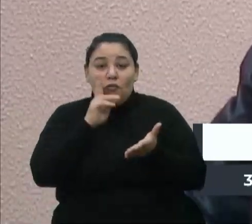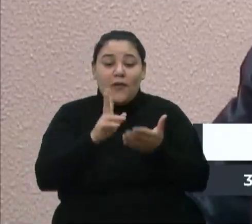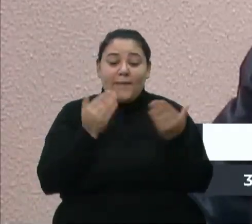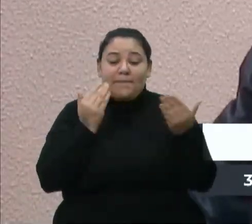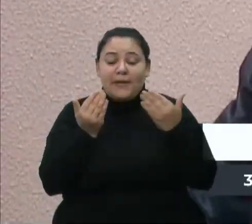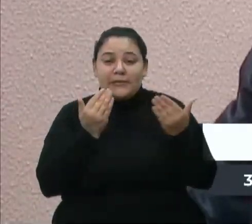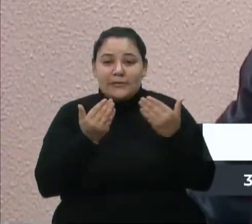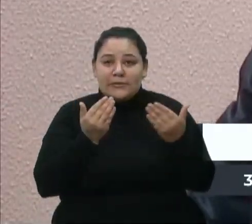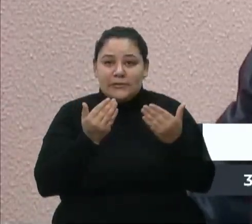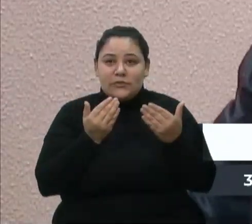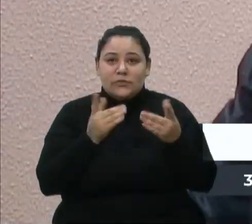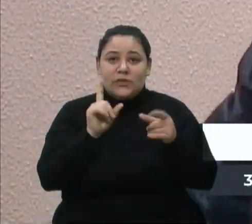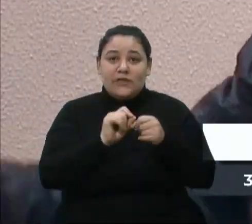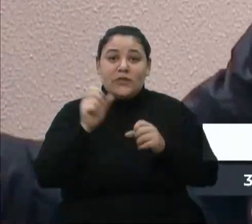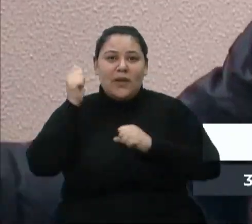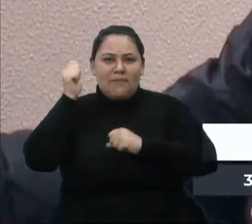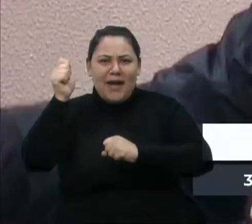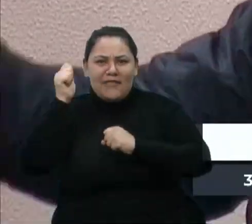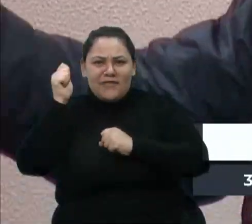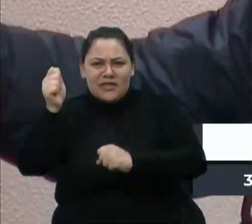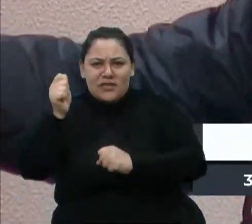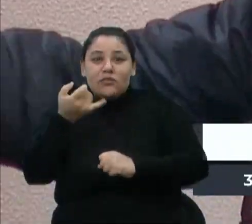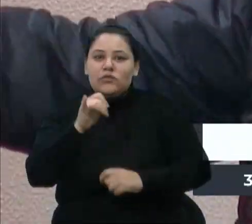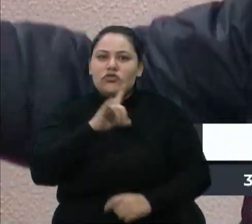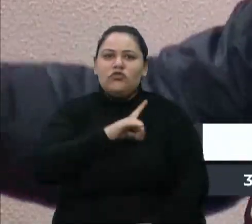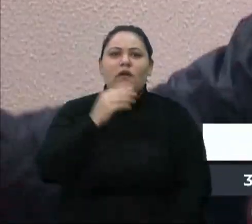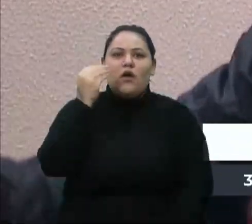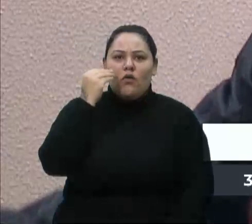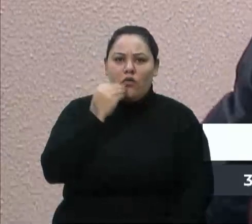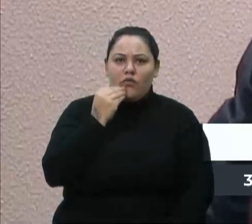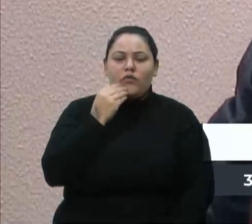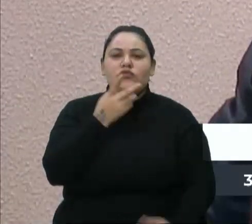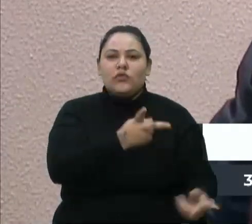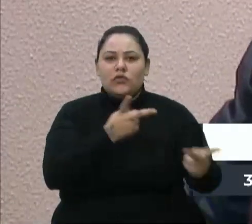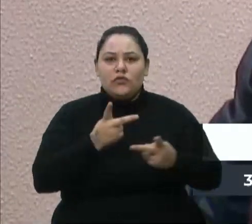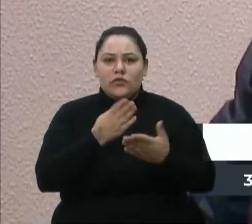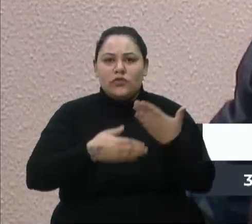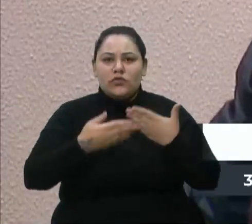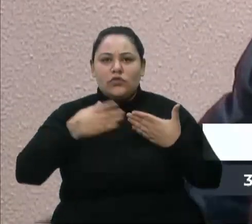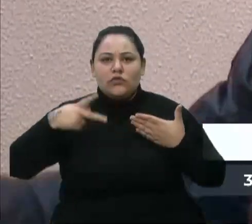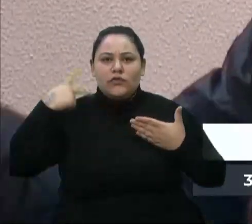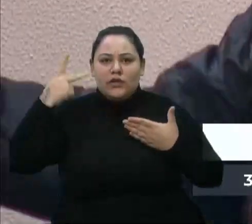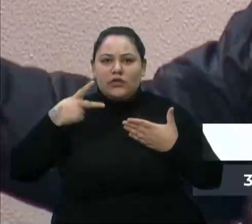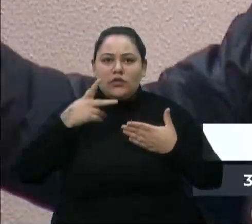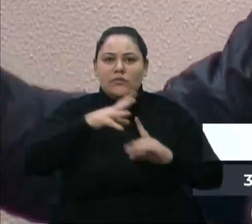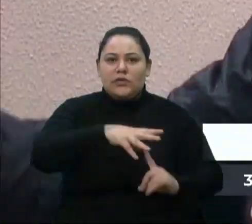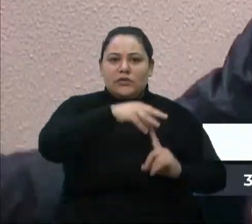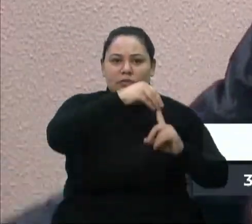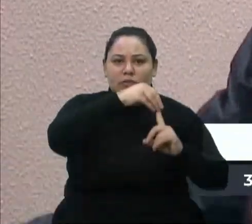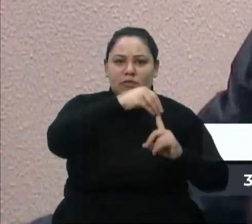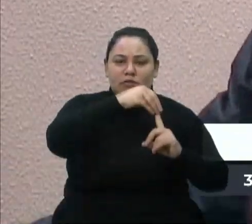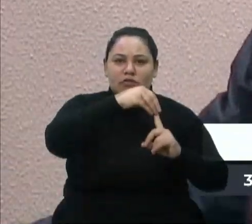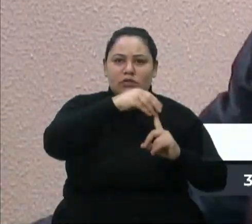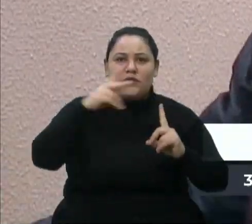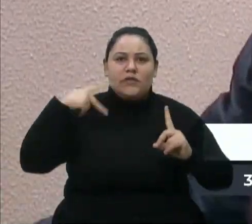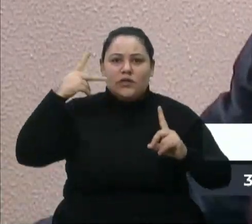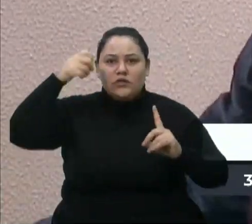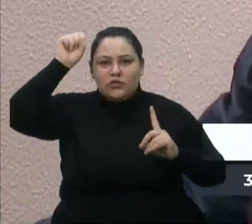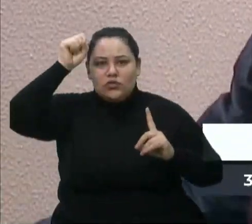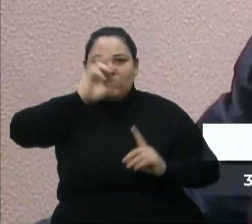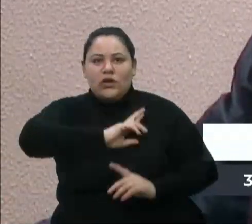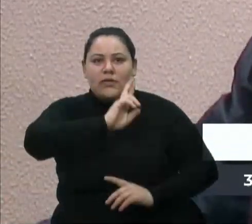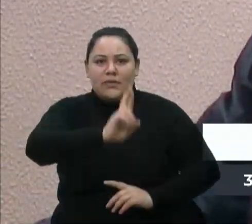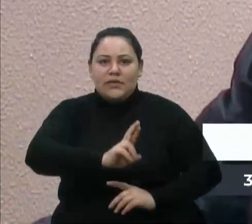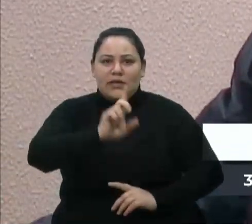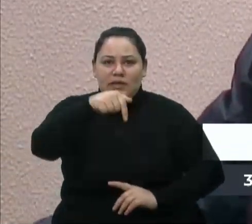possibilidade de um manifesto, e se houver, obviamente, nós vamos convidar todos os vereadores desta casa, principalmente o vereador Xuxa, que